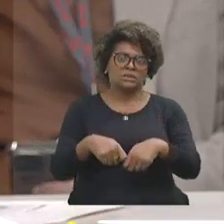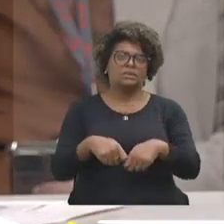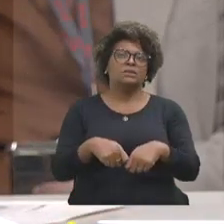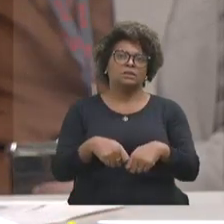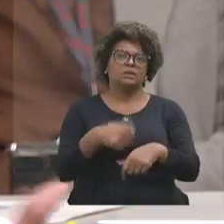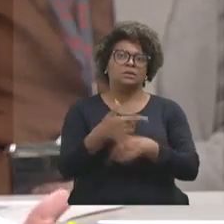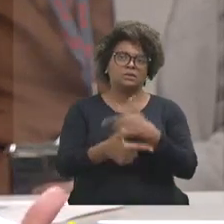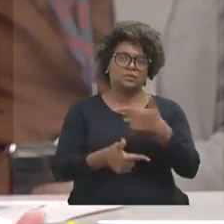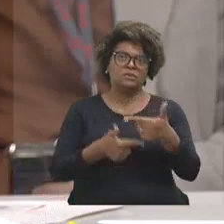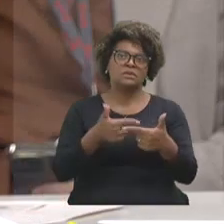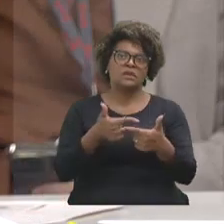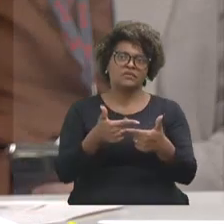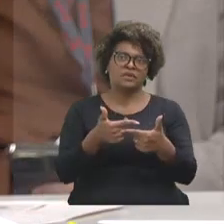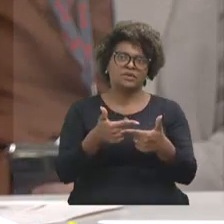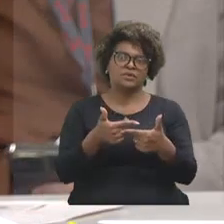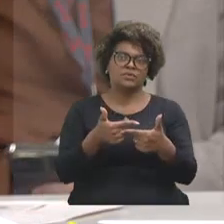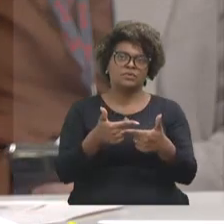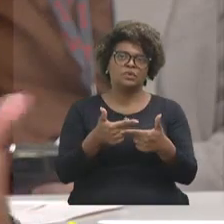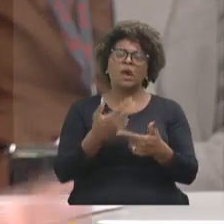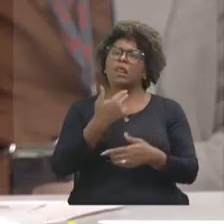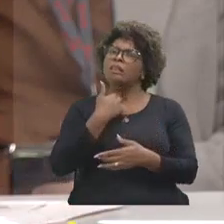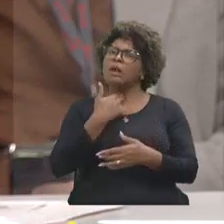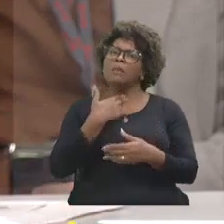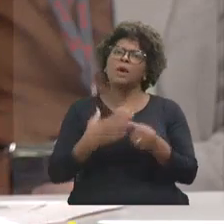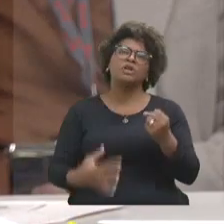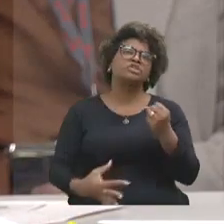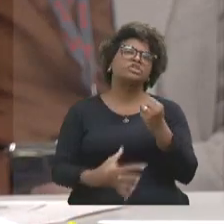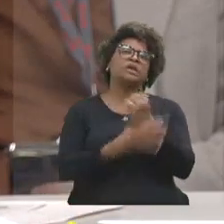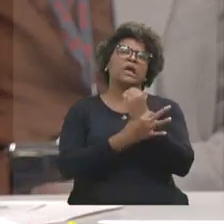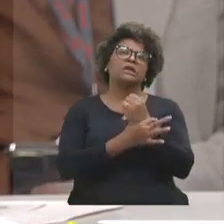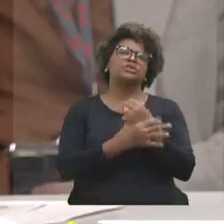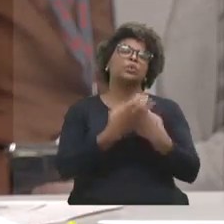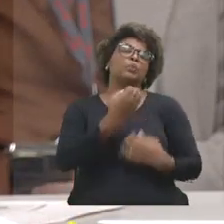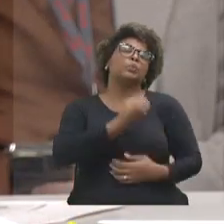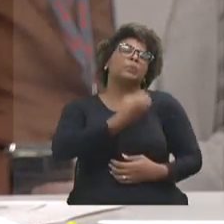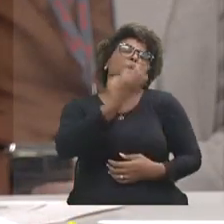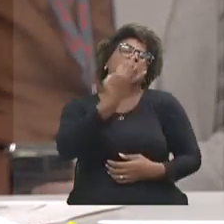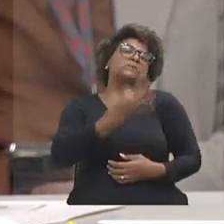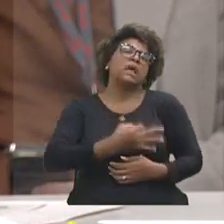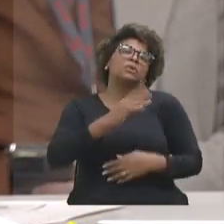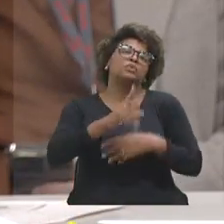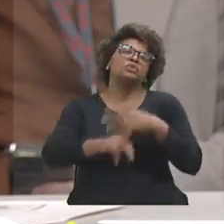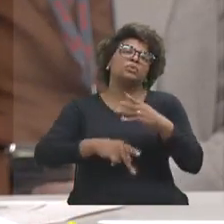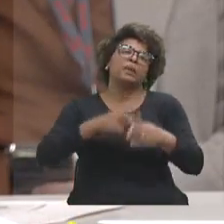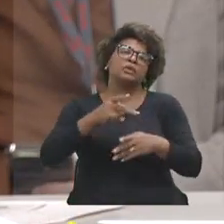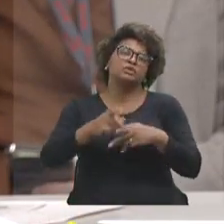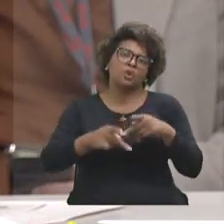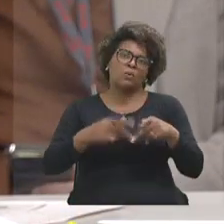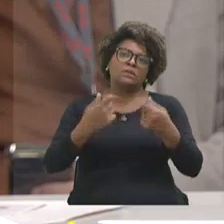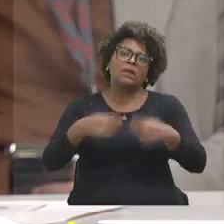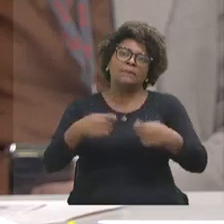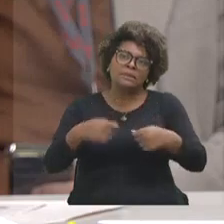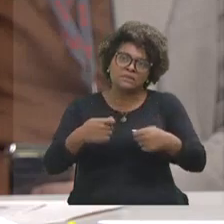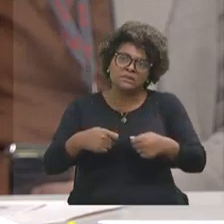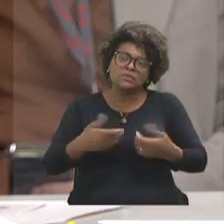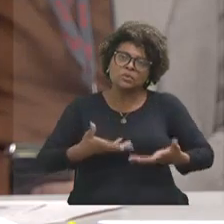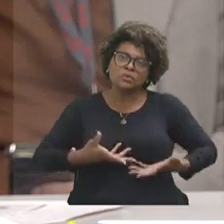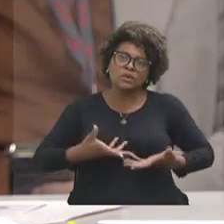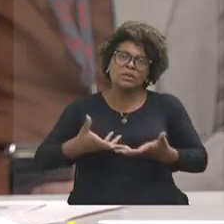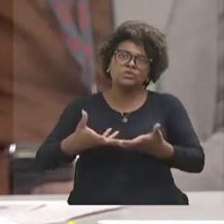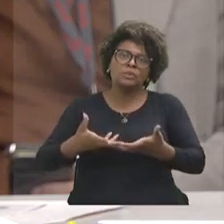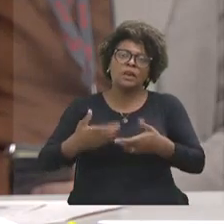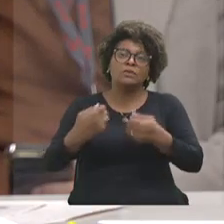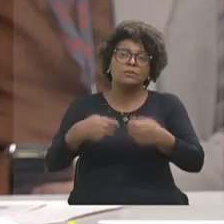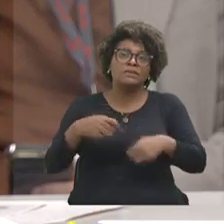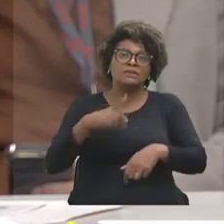o número de pacientes para garantir aquela habilitação mas obviamente temos que buscar o melhor acesso da população Então o que eu